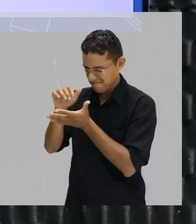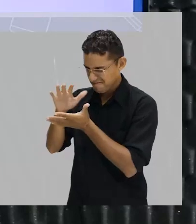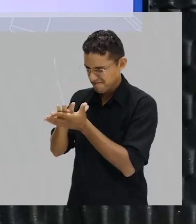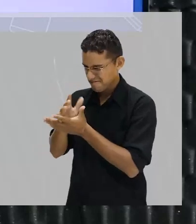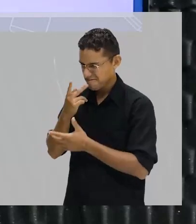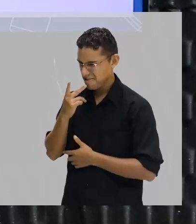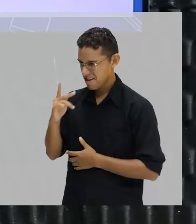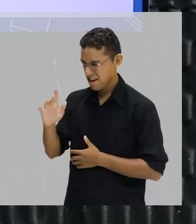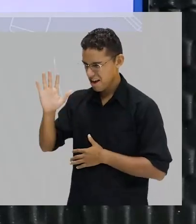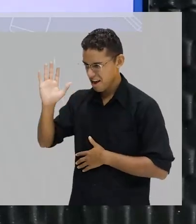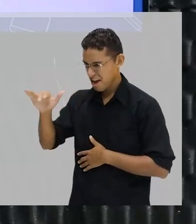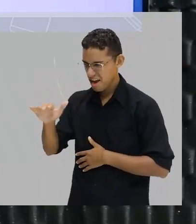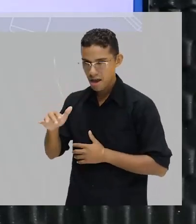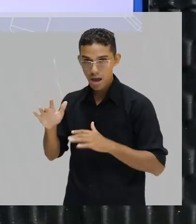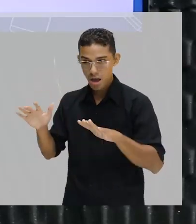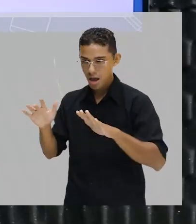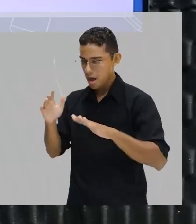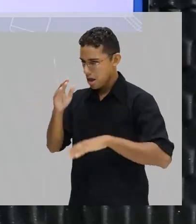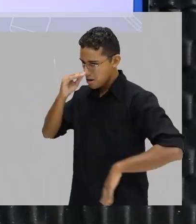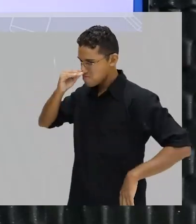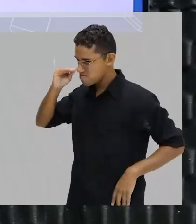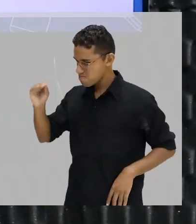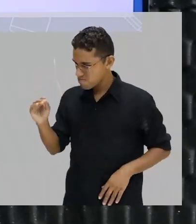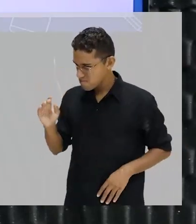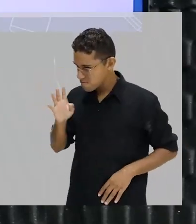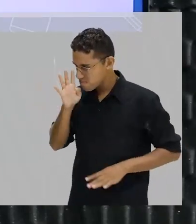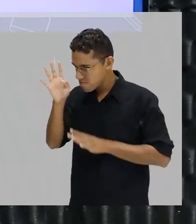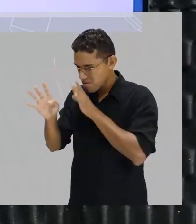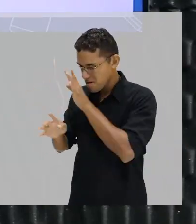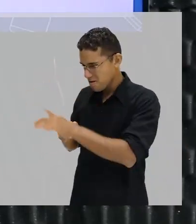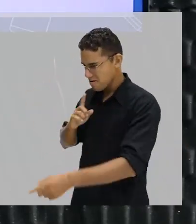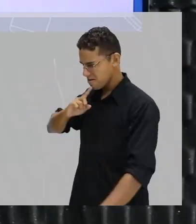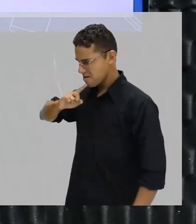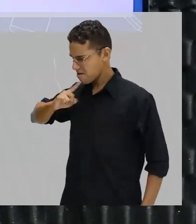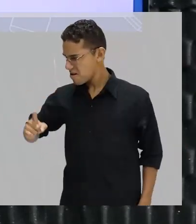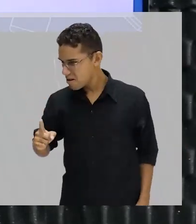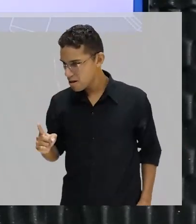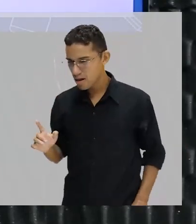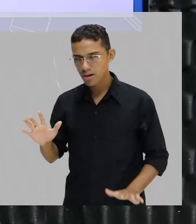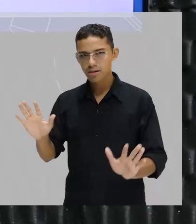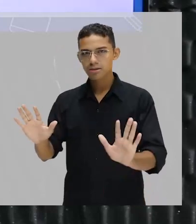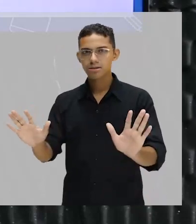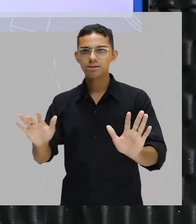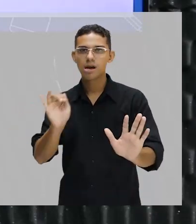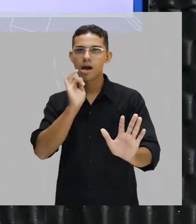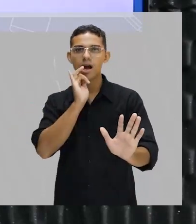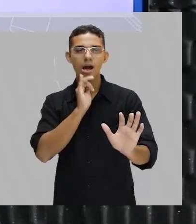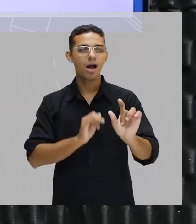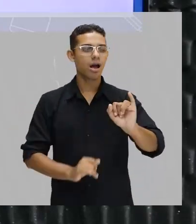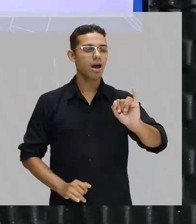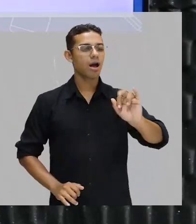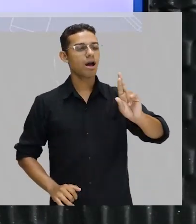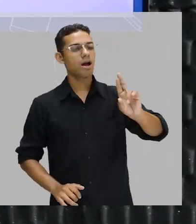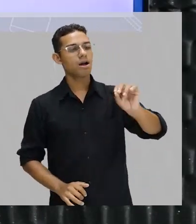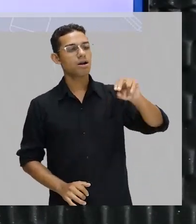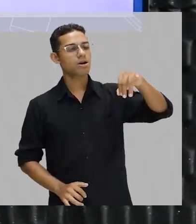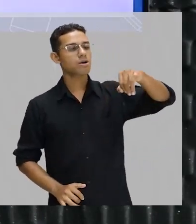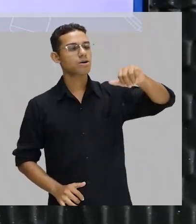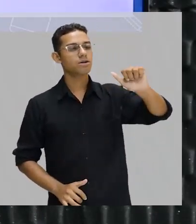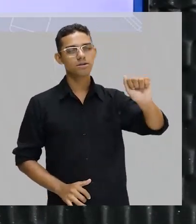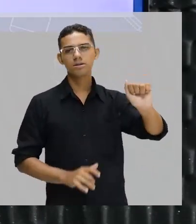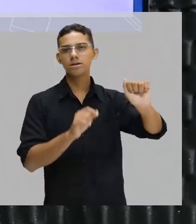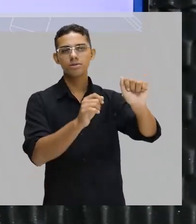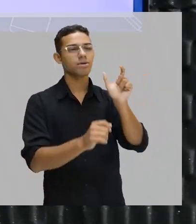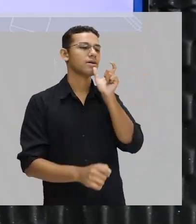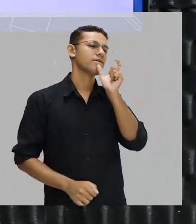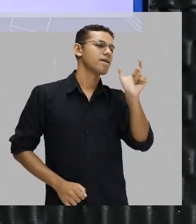mais pejorativo, né? Ele tem um tom mais agressivo, enquanto a ironia não. A ironia, apenas a gente fala uma coisa e, na